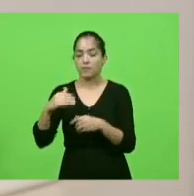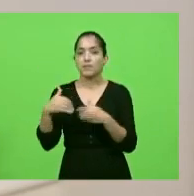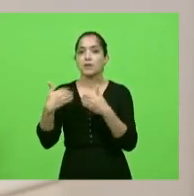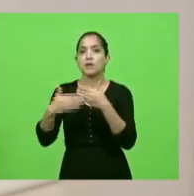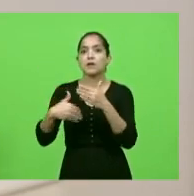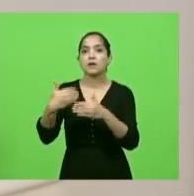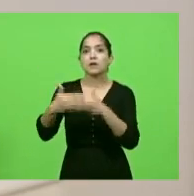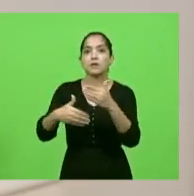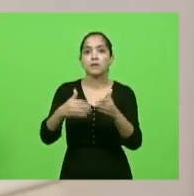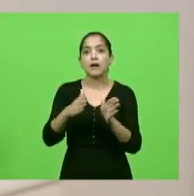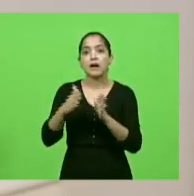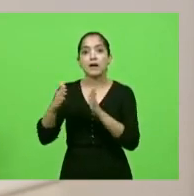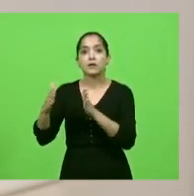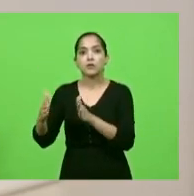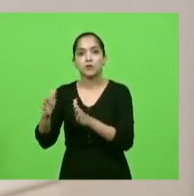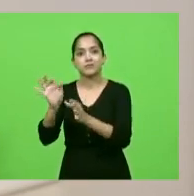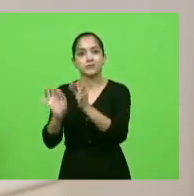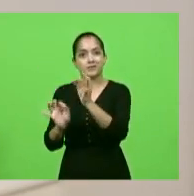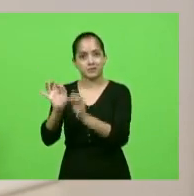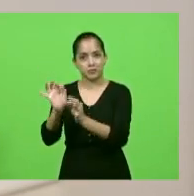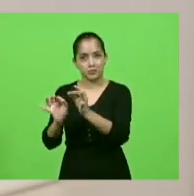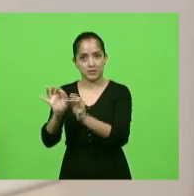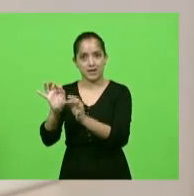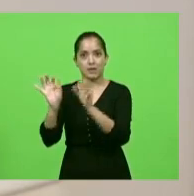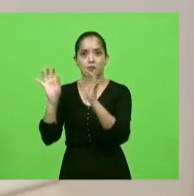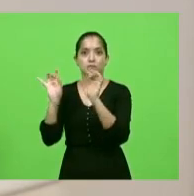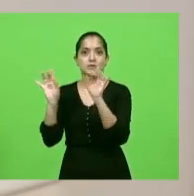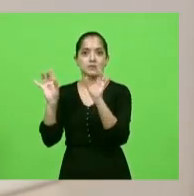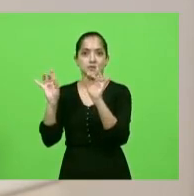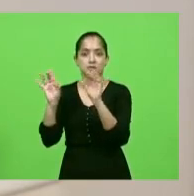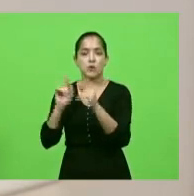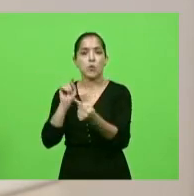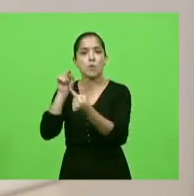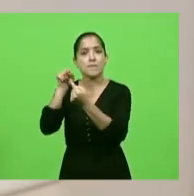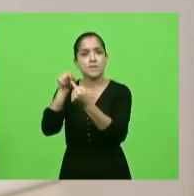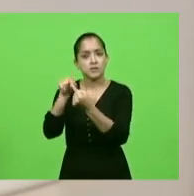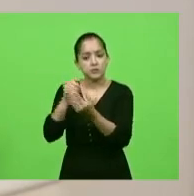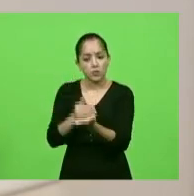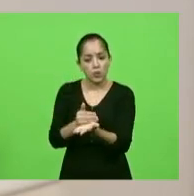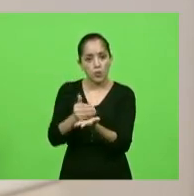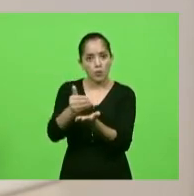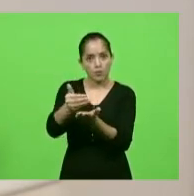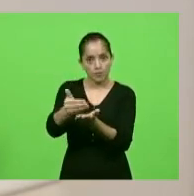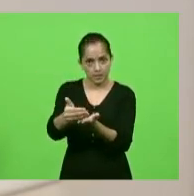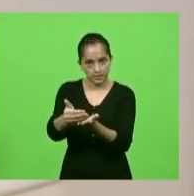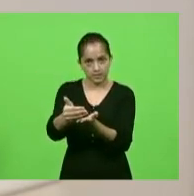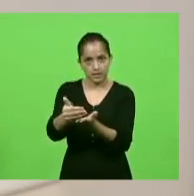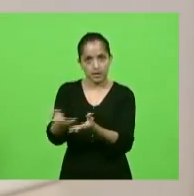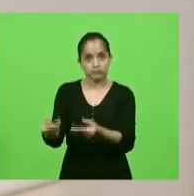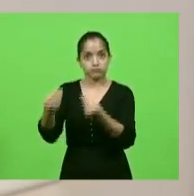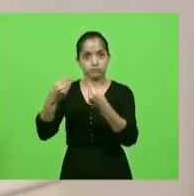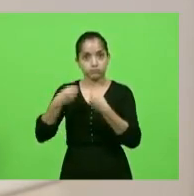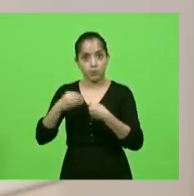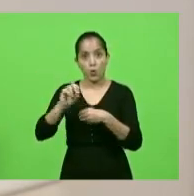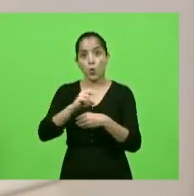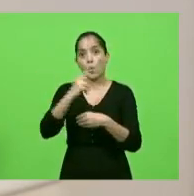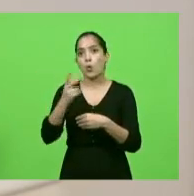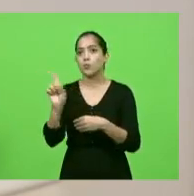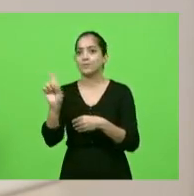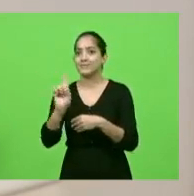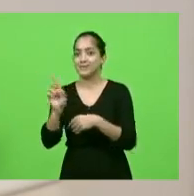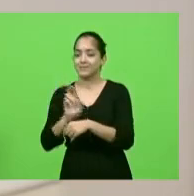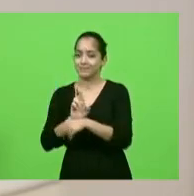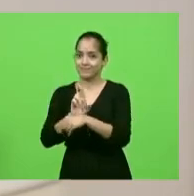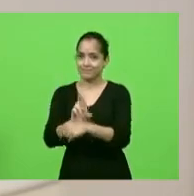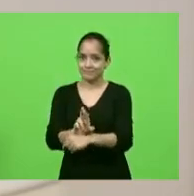de instalação do Tribunal Especial, que tem por objetivo, inicialmente, o recebimento ou não da representação,